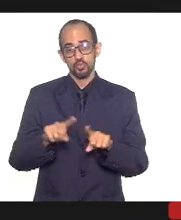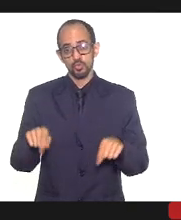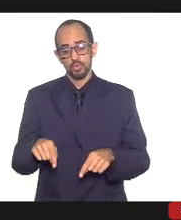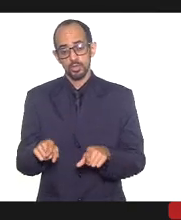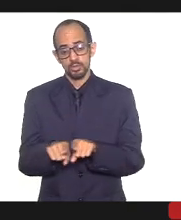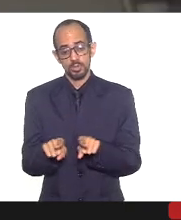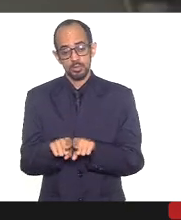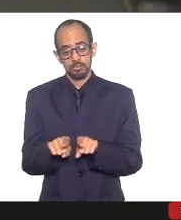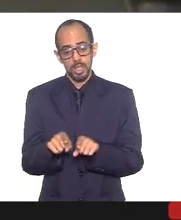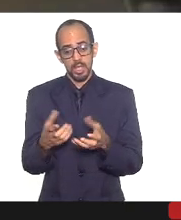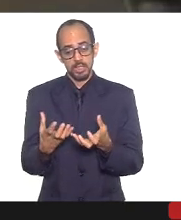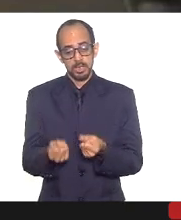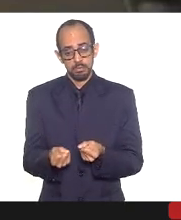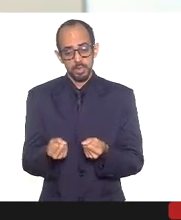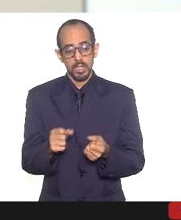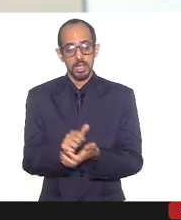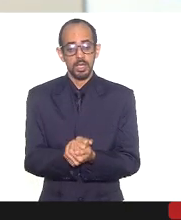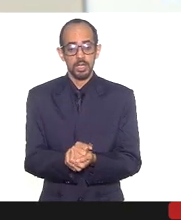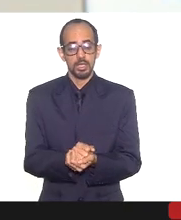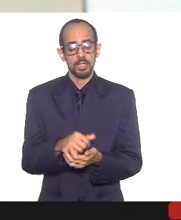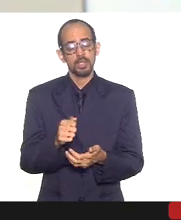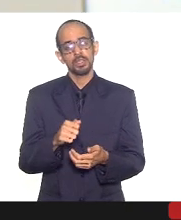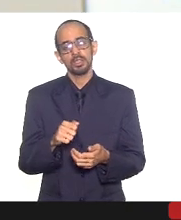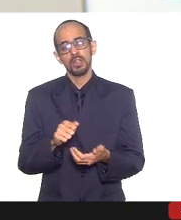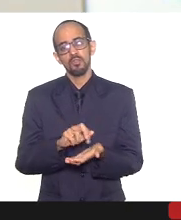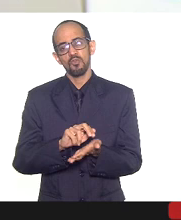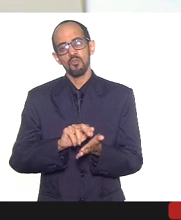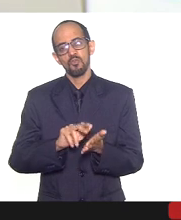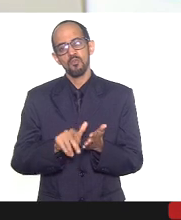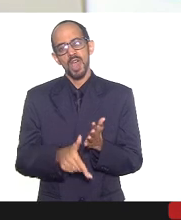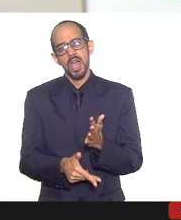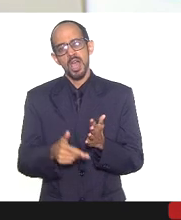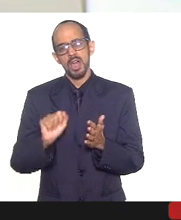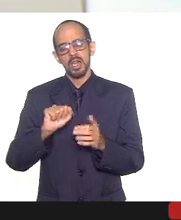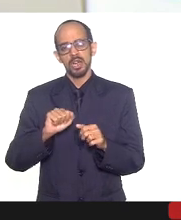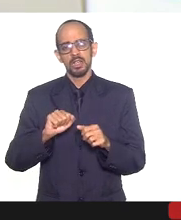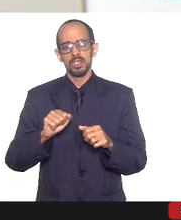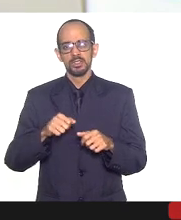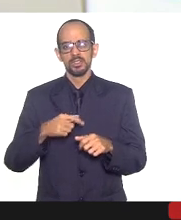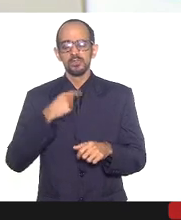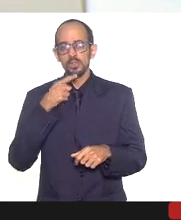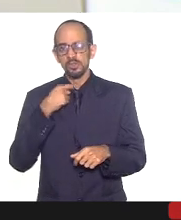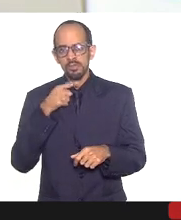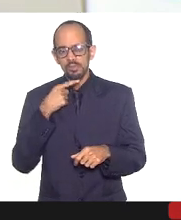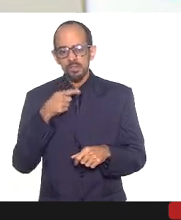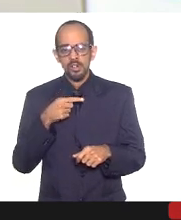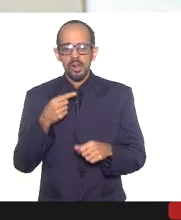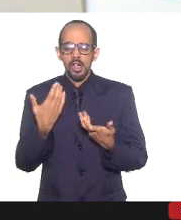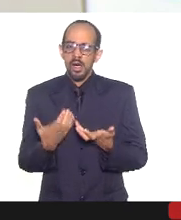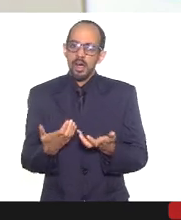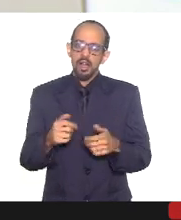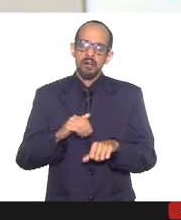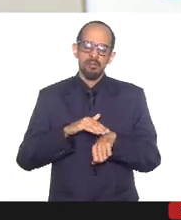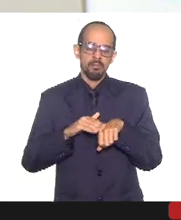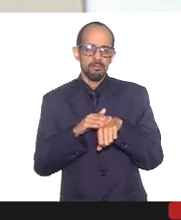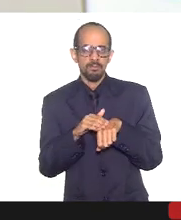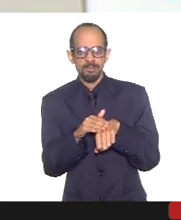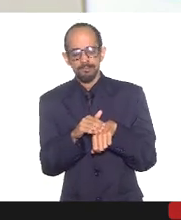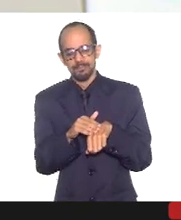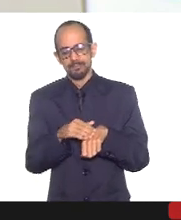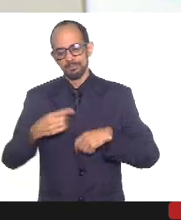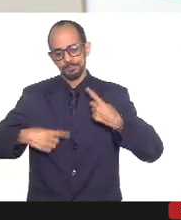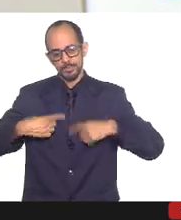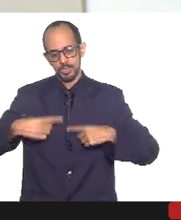de pontos, né, que compõem essa agenda que a gente gostaria de, com essa audiência pública, começar